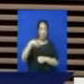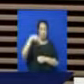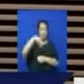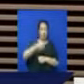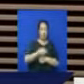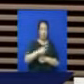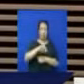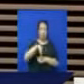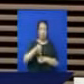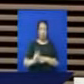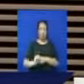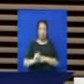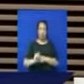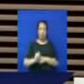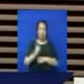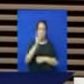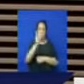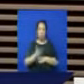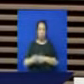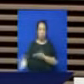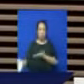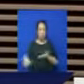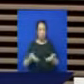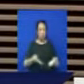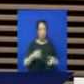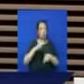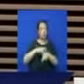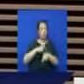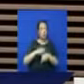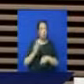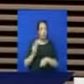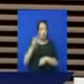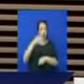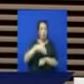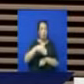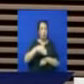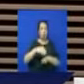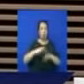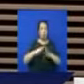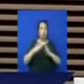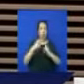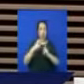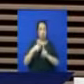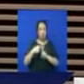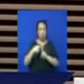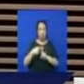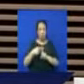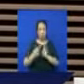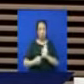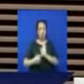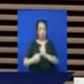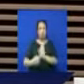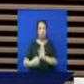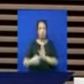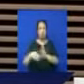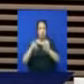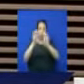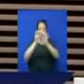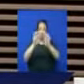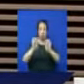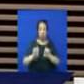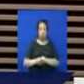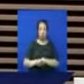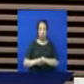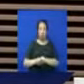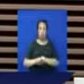pessoa que me acolheu no primeiro dia que eu estive lá na igreja, na ação social, pôde me mostrar toda a estrutura do